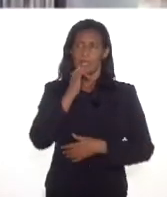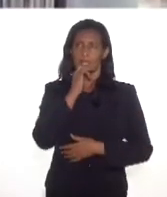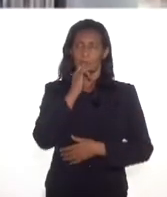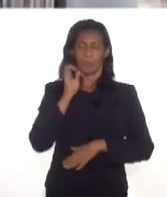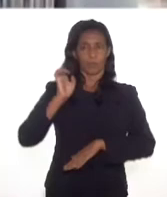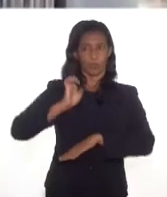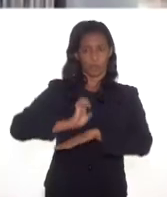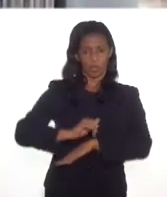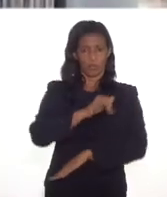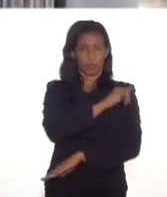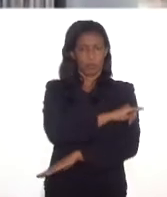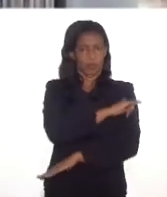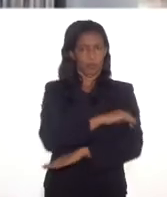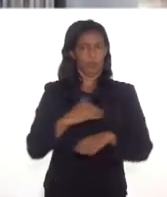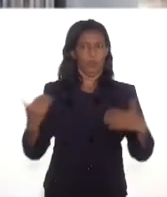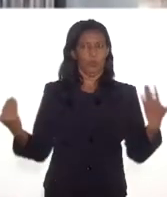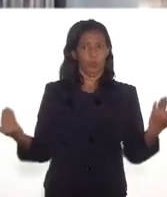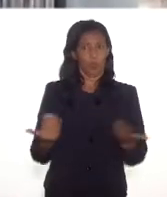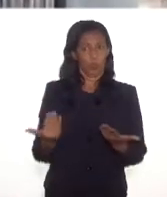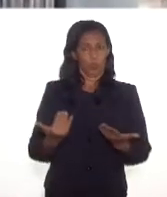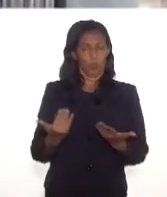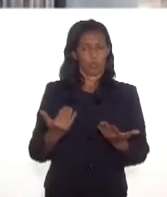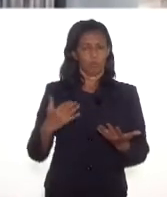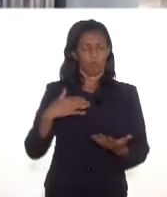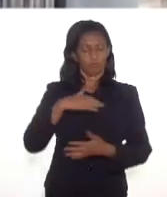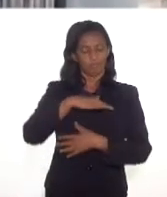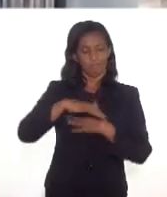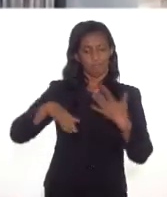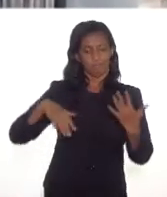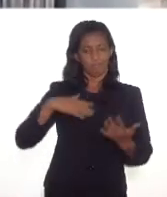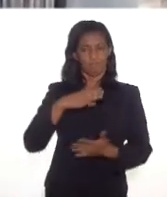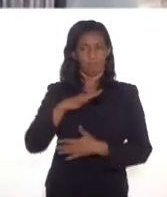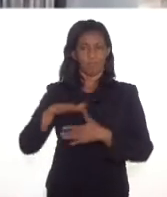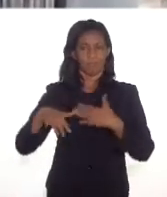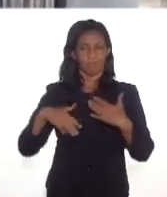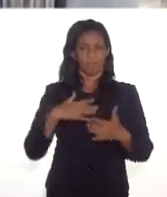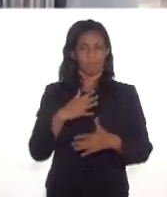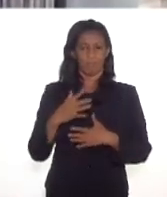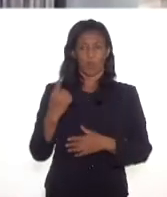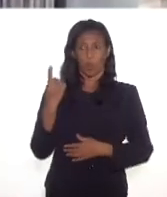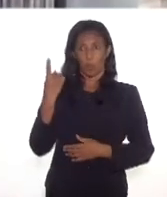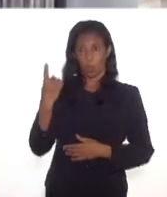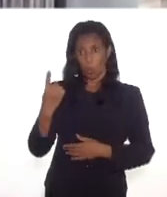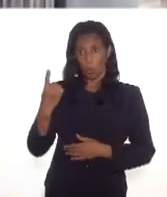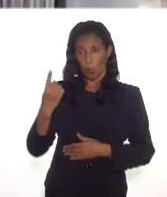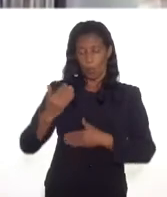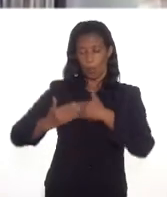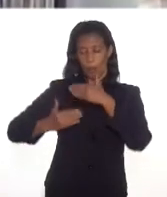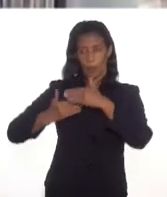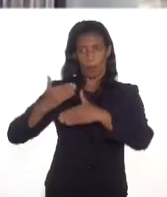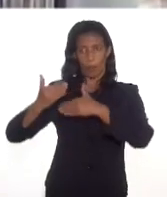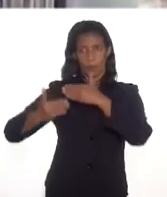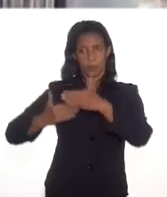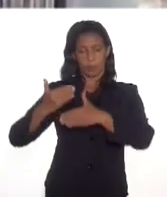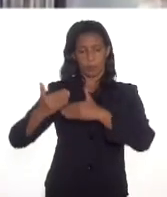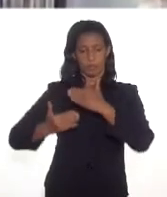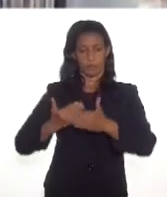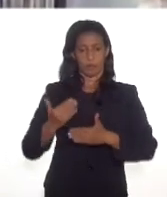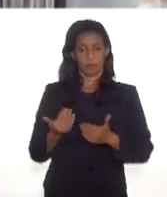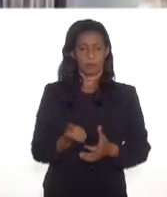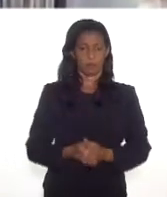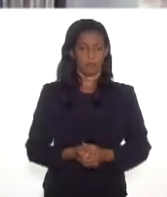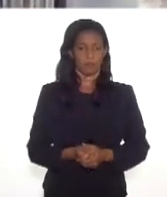de Janeiro atualmente ele está envolvido no, num processo de